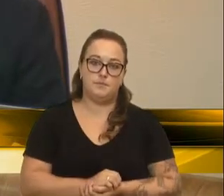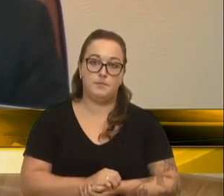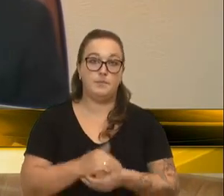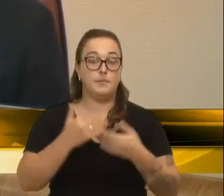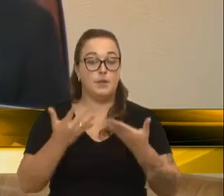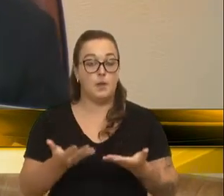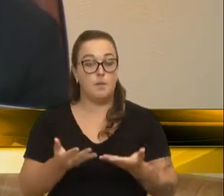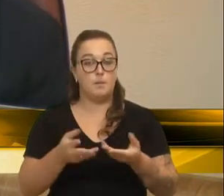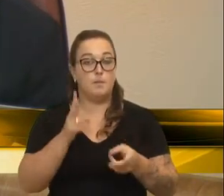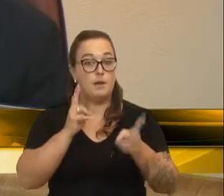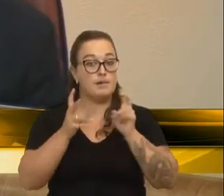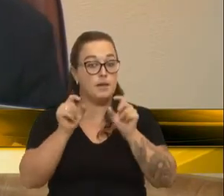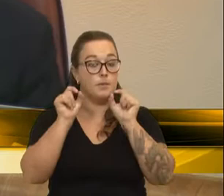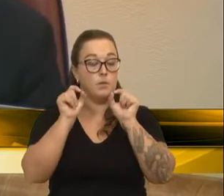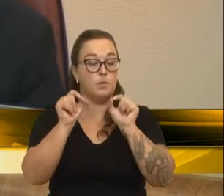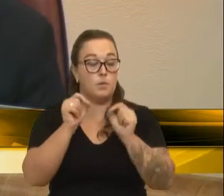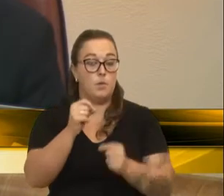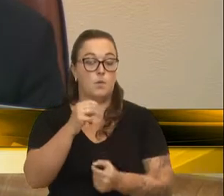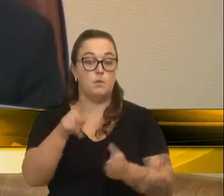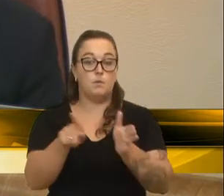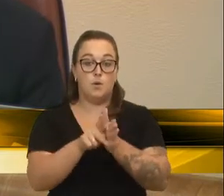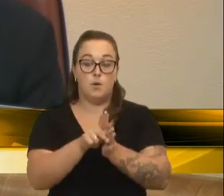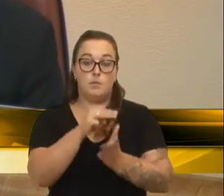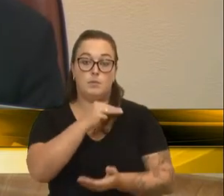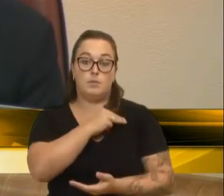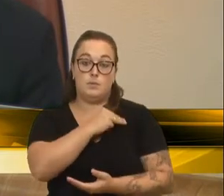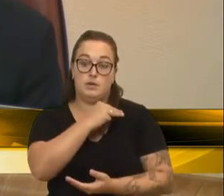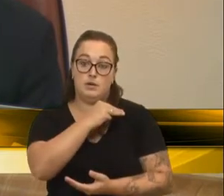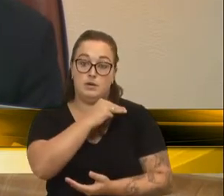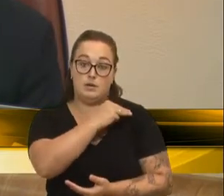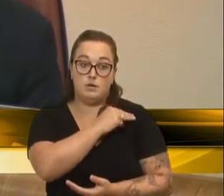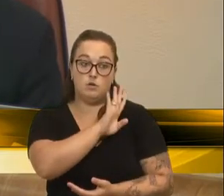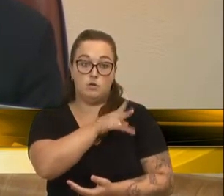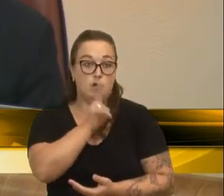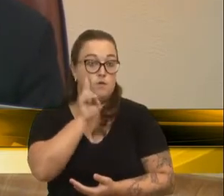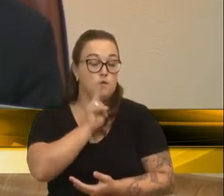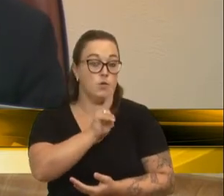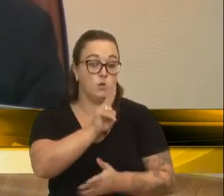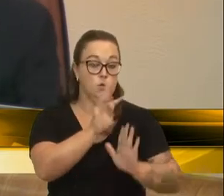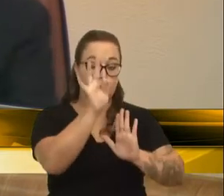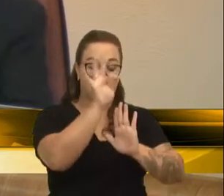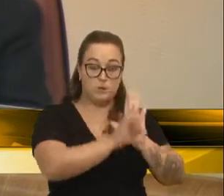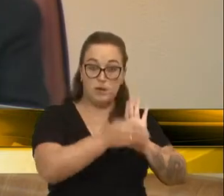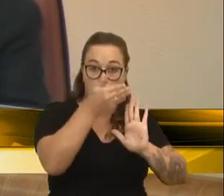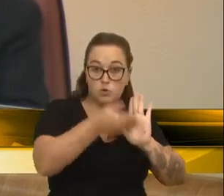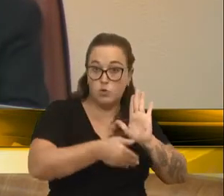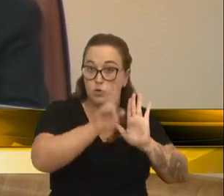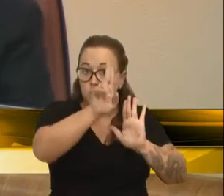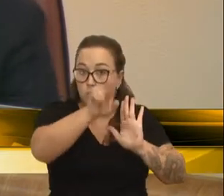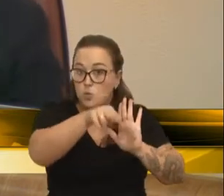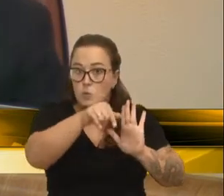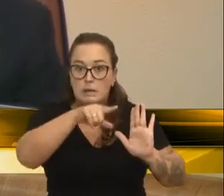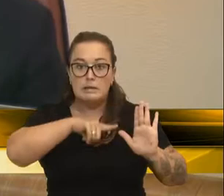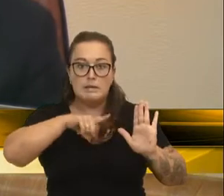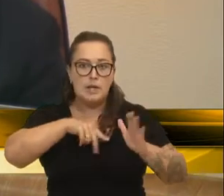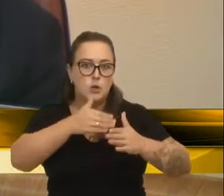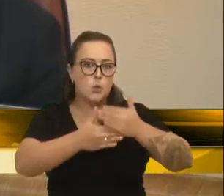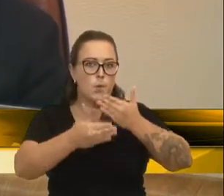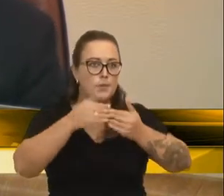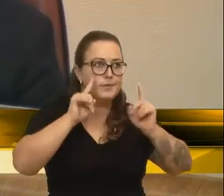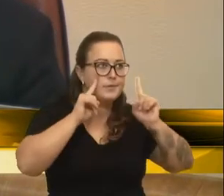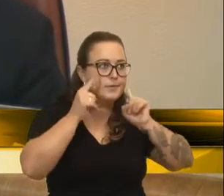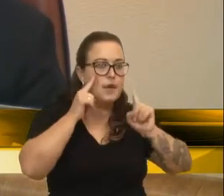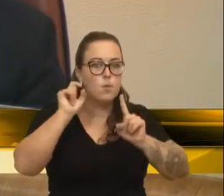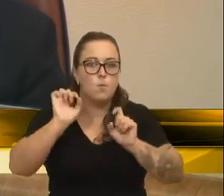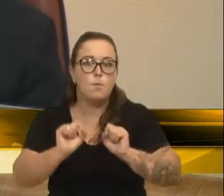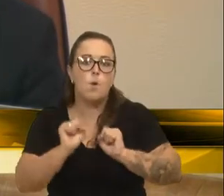Veja-se que o próprio ministro Lewandowski já previu que a redação da súmula nunca encontraria todas as hipóteses da